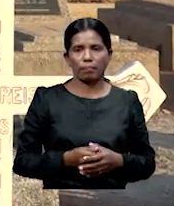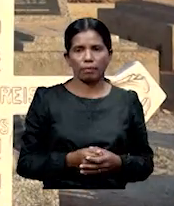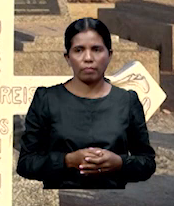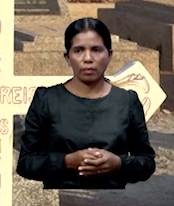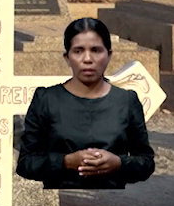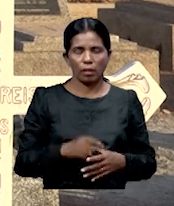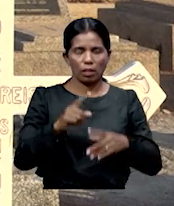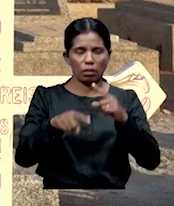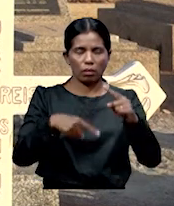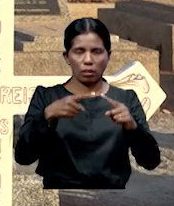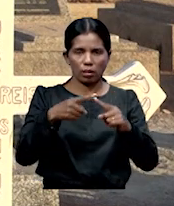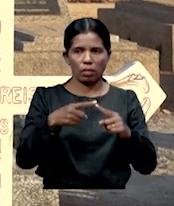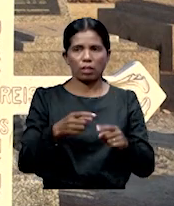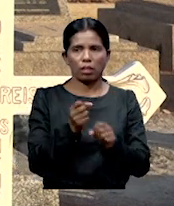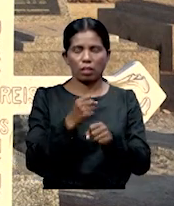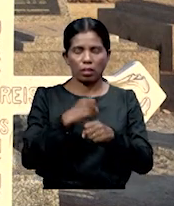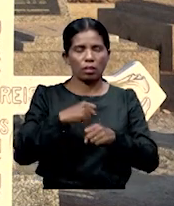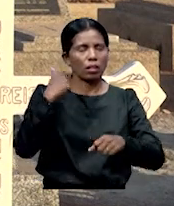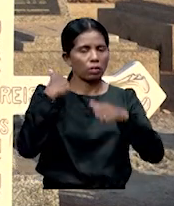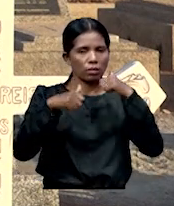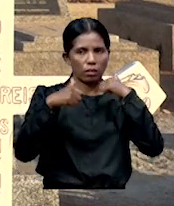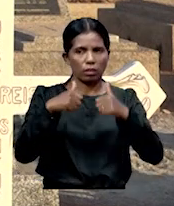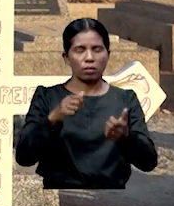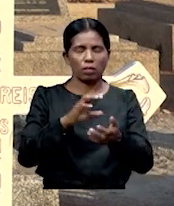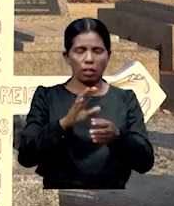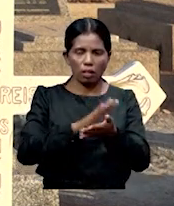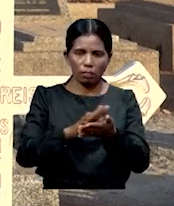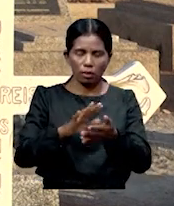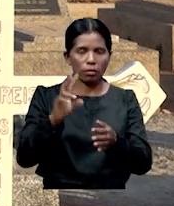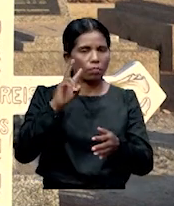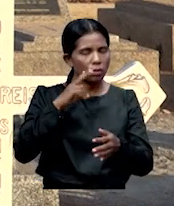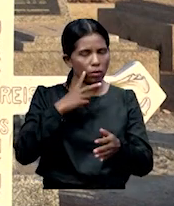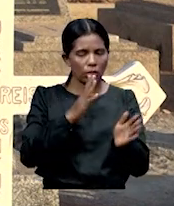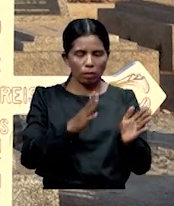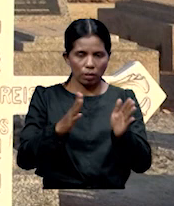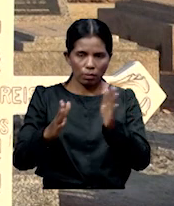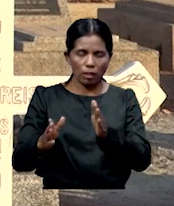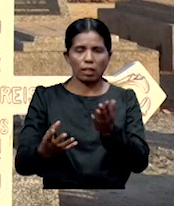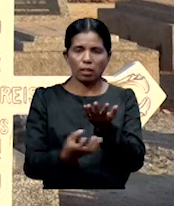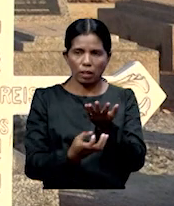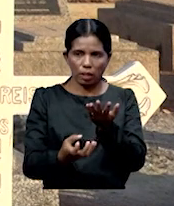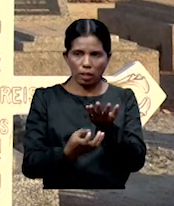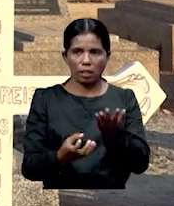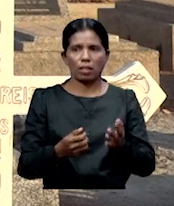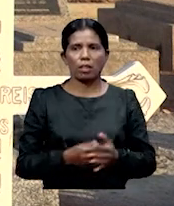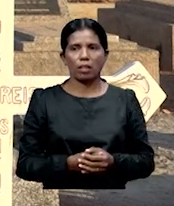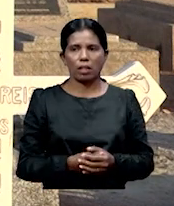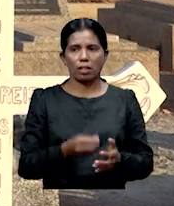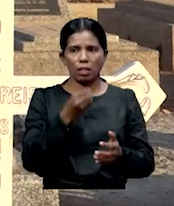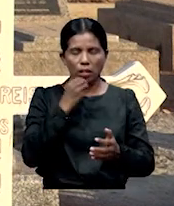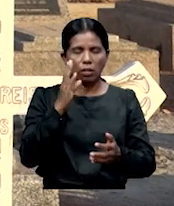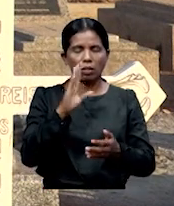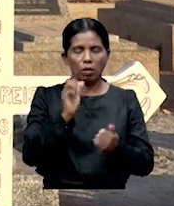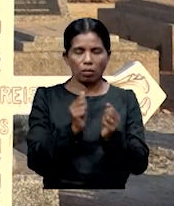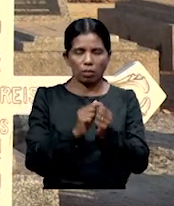Nia wahira nia ni se halo ni atividade rumah ni hamos modo atau prepara ni hahang prepara ni hahang ba ni honi be wan